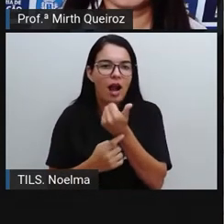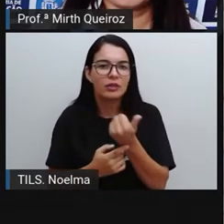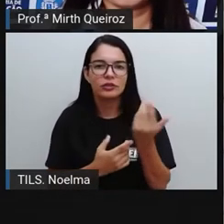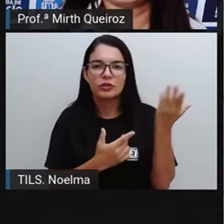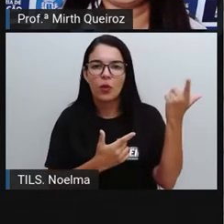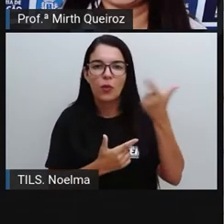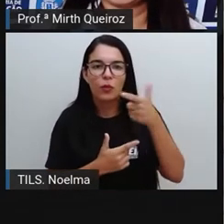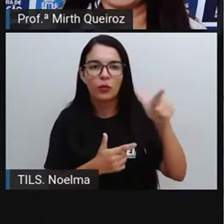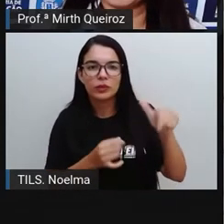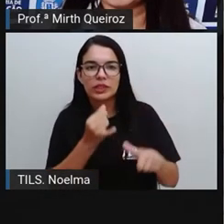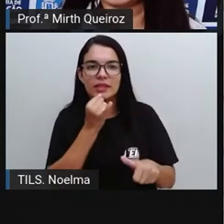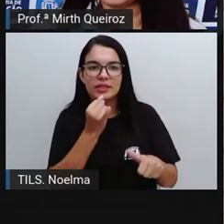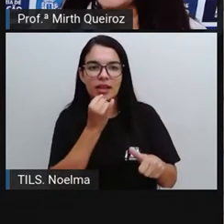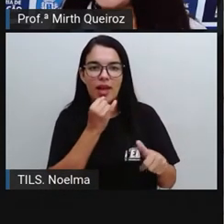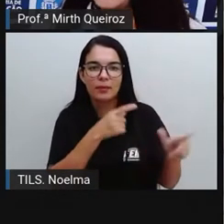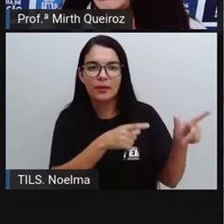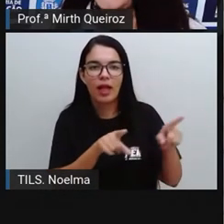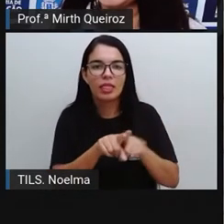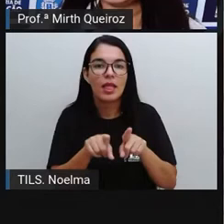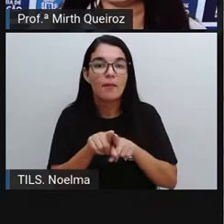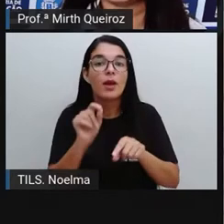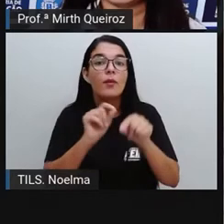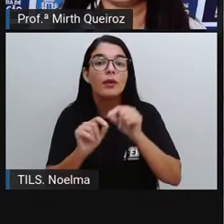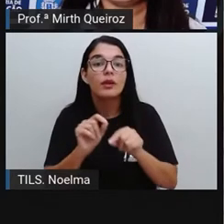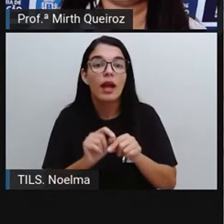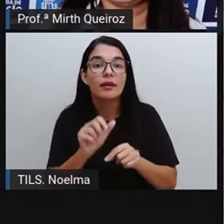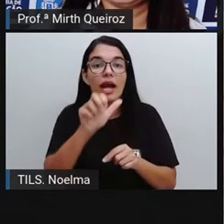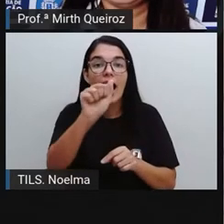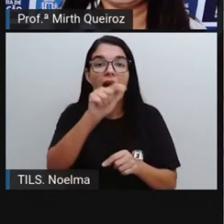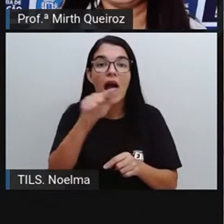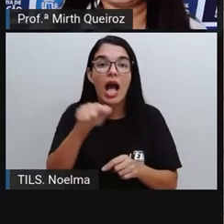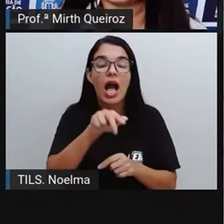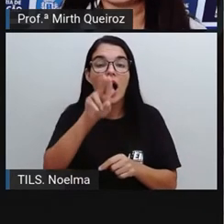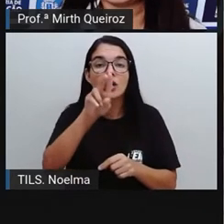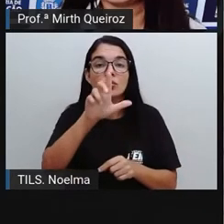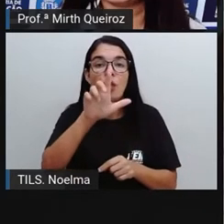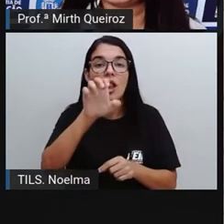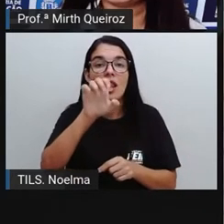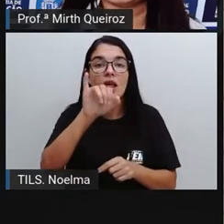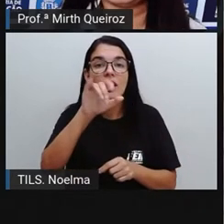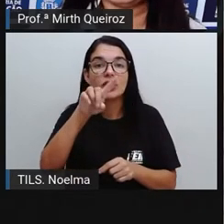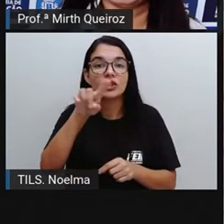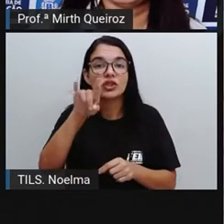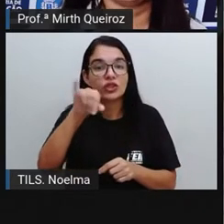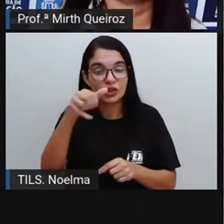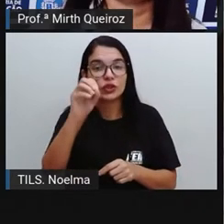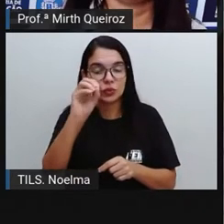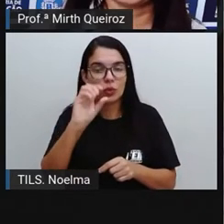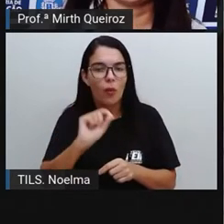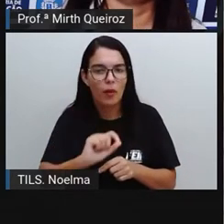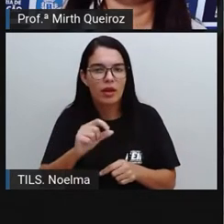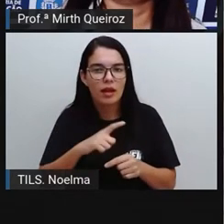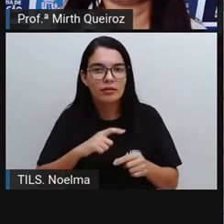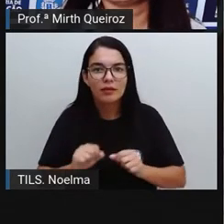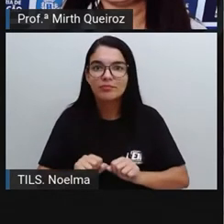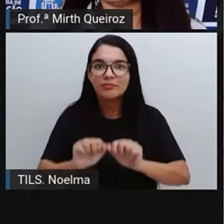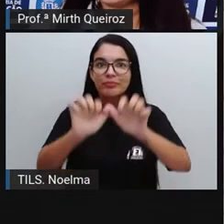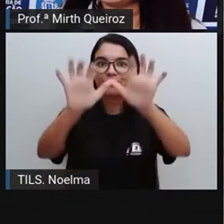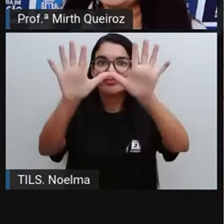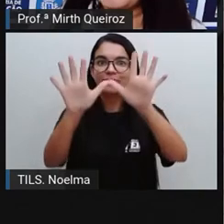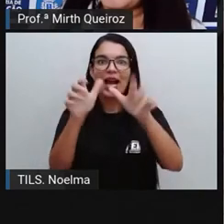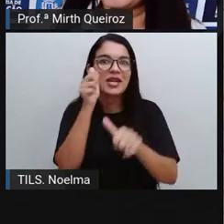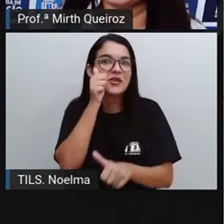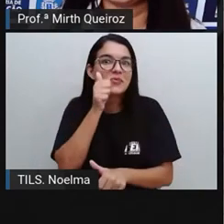mosaico, ali feito com pedaços de azulejo, né? Que fez com que surgisse aí essa imagem de